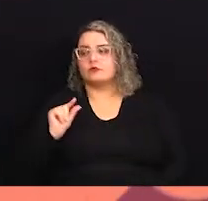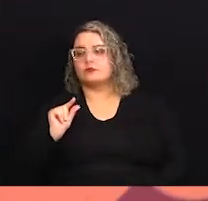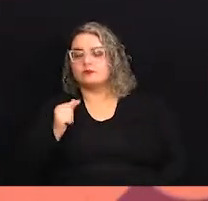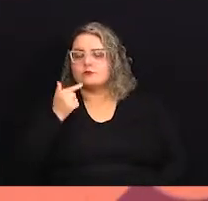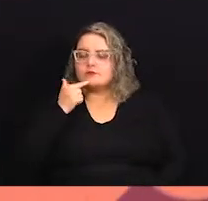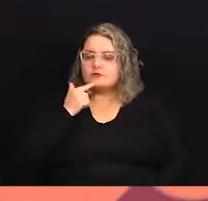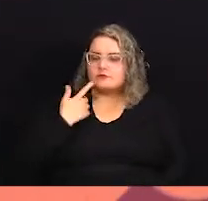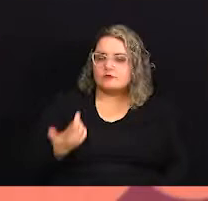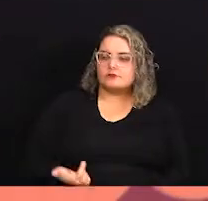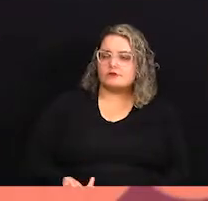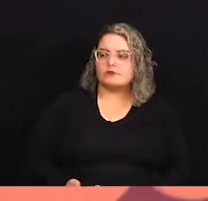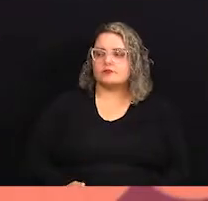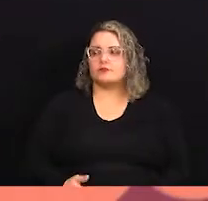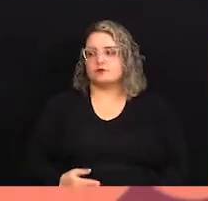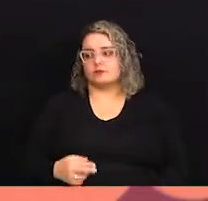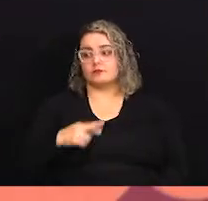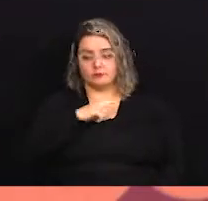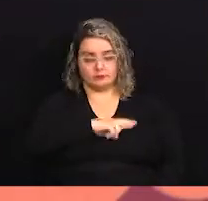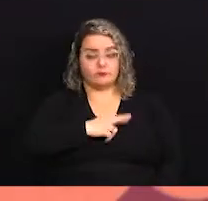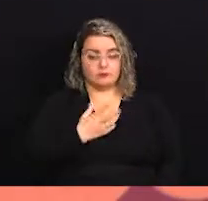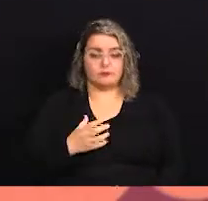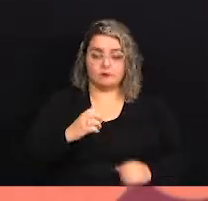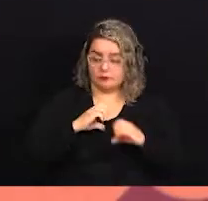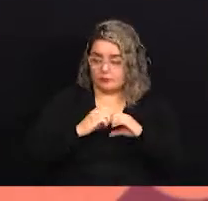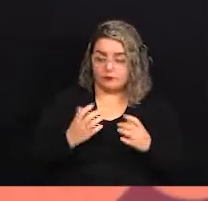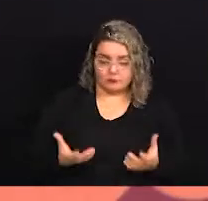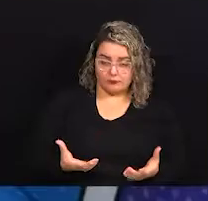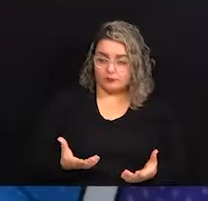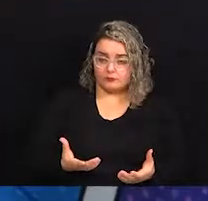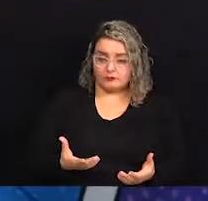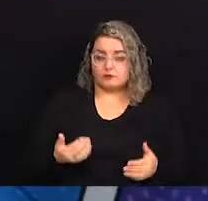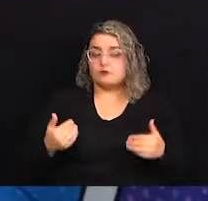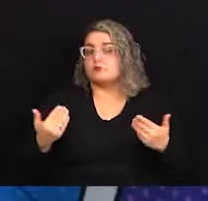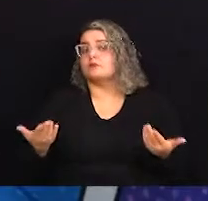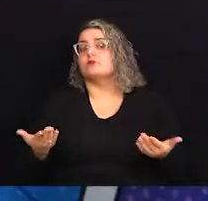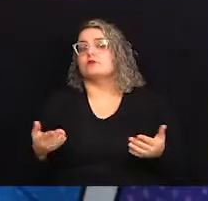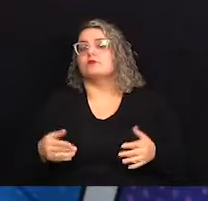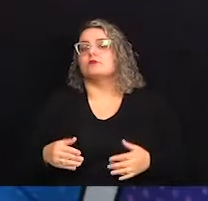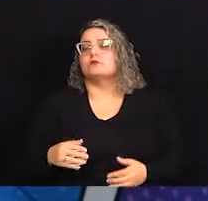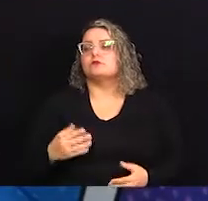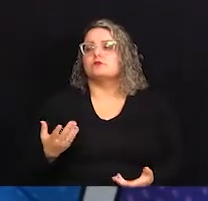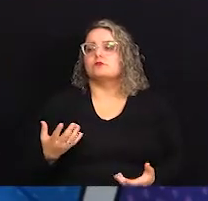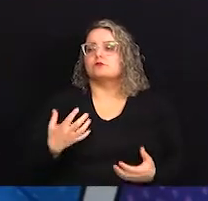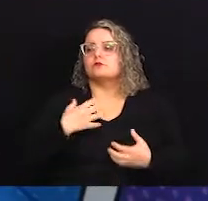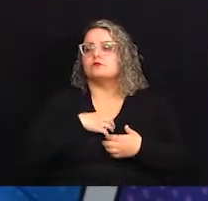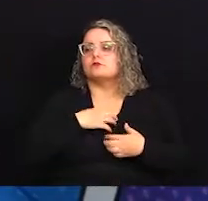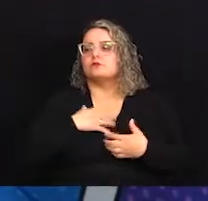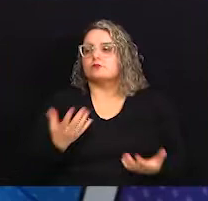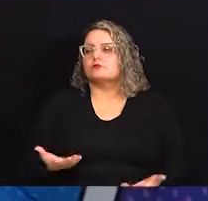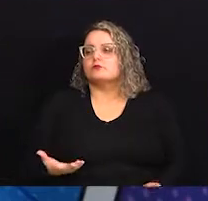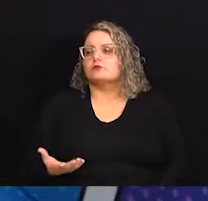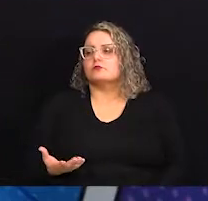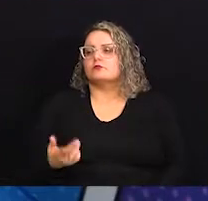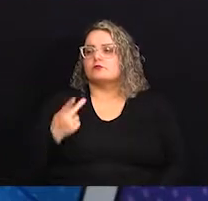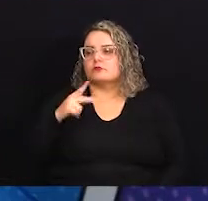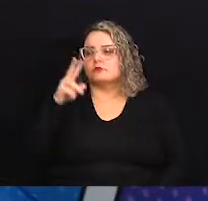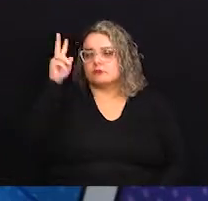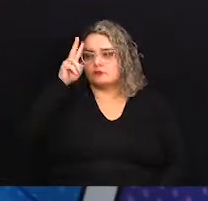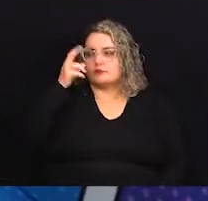pouco de comédia, o próprio romance mesmo, o amor, né? Então, qual é o tom que você dá para sua